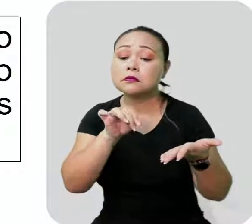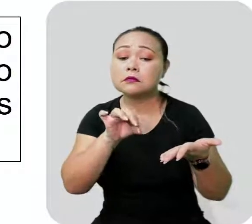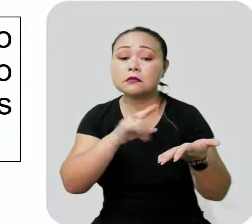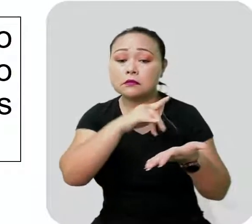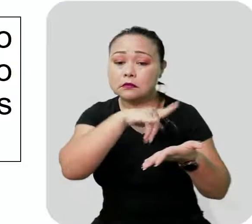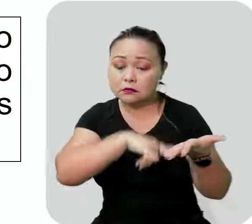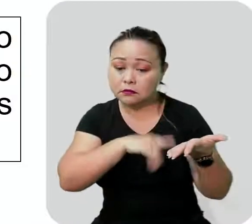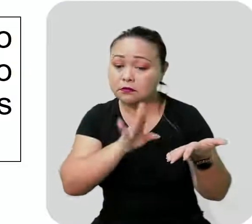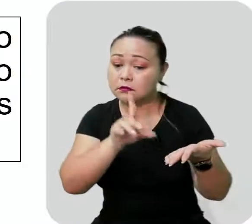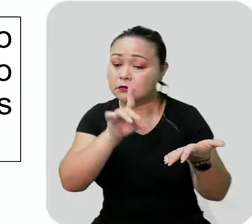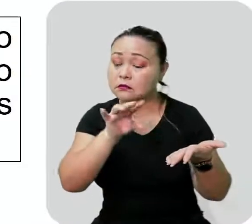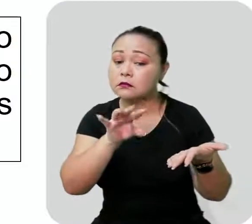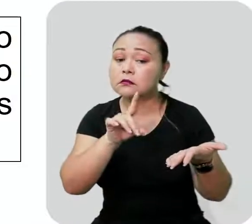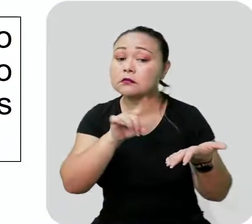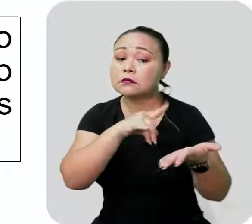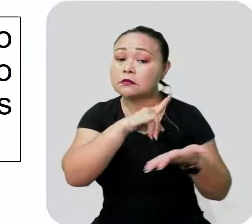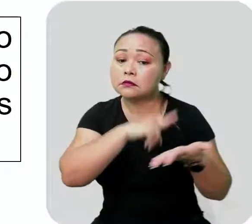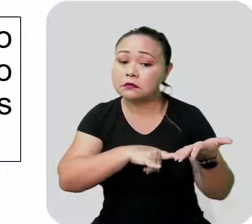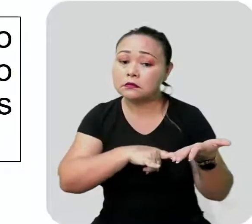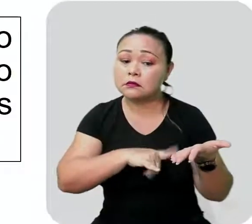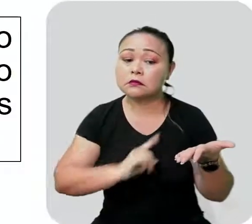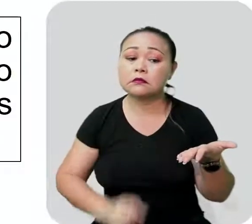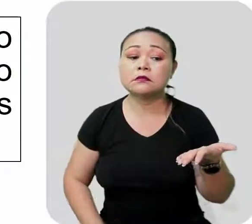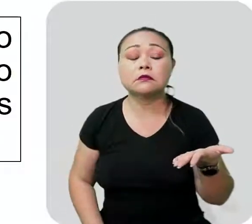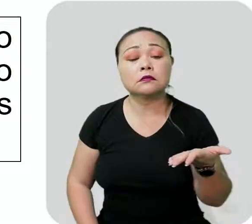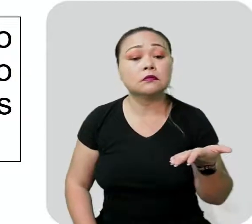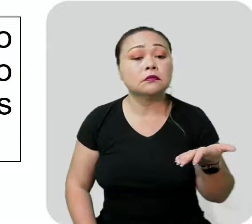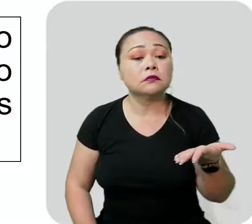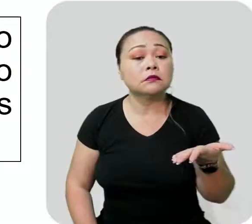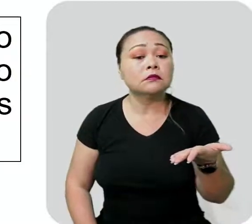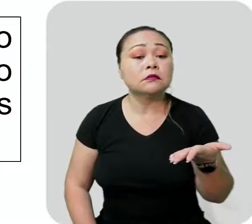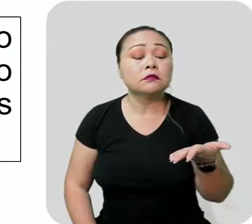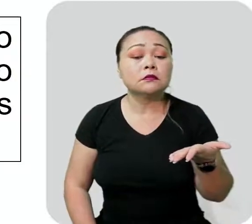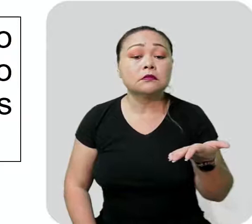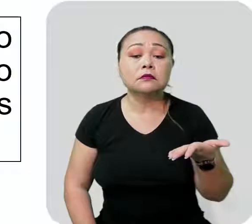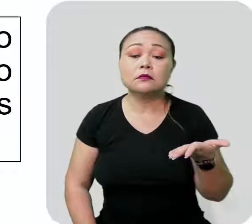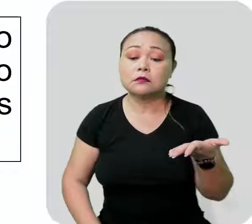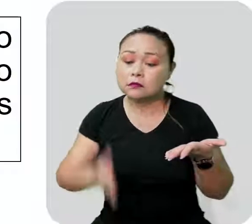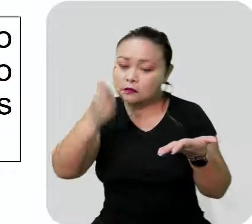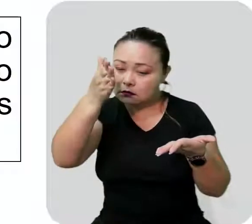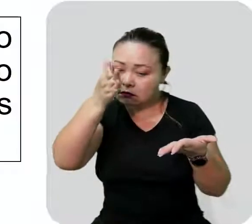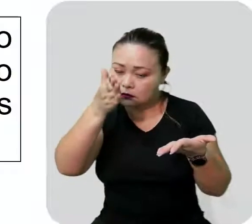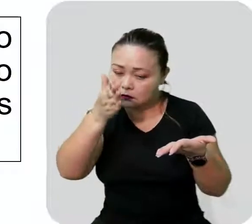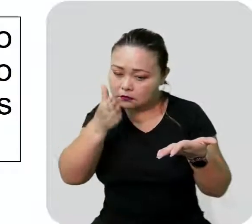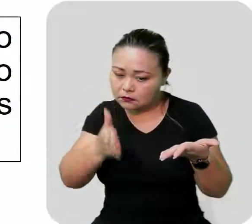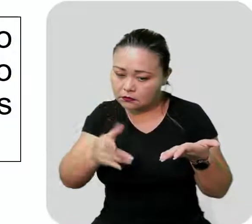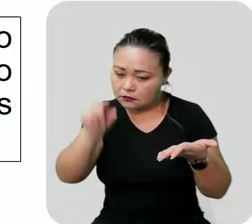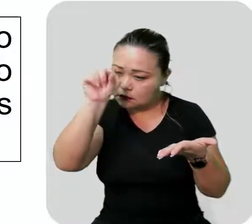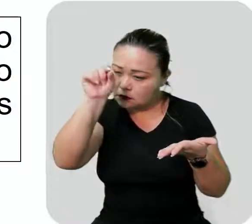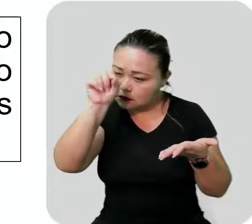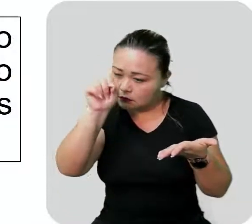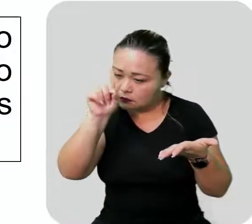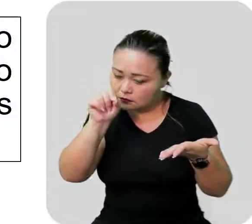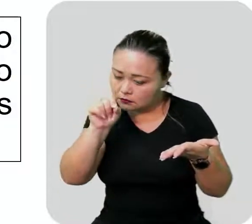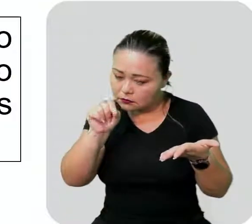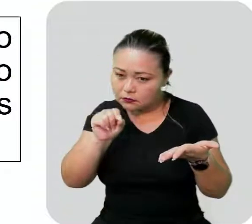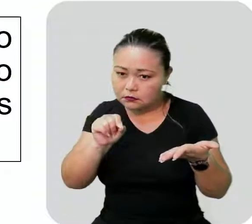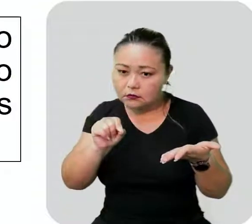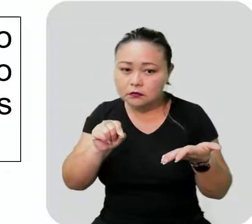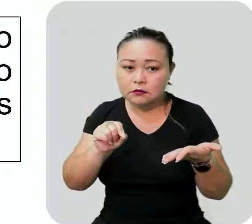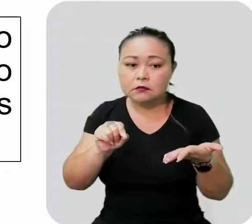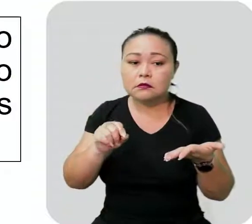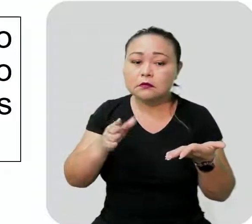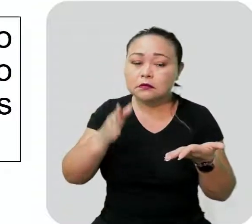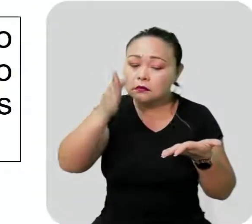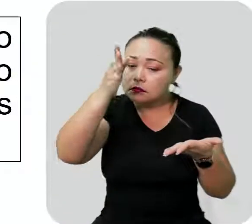vermelho outra Padre definir a linha de demarcação o